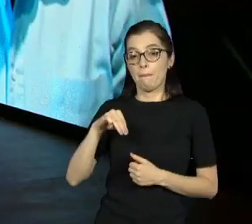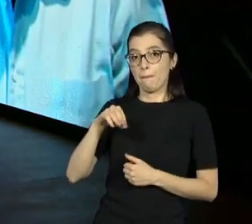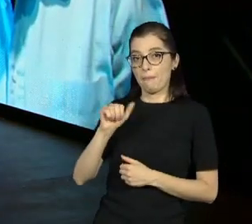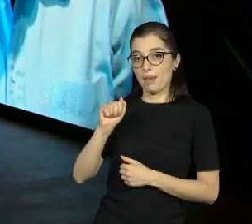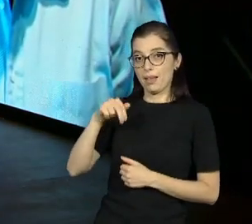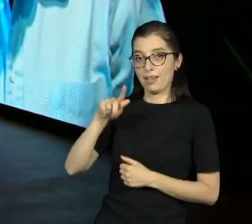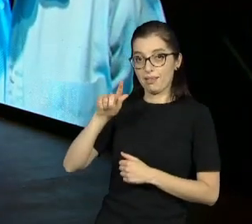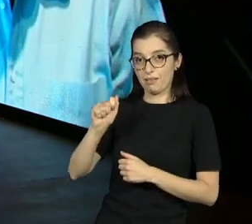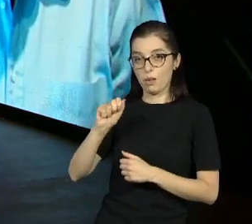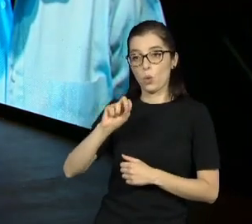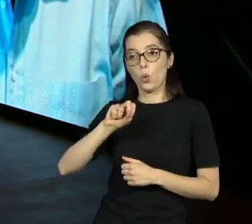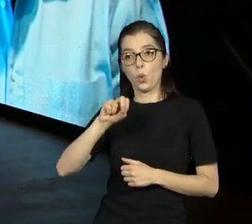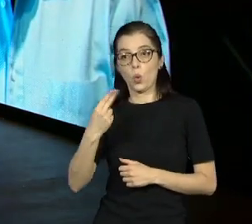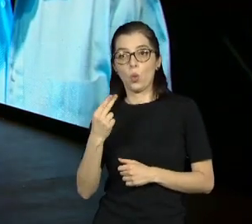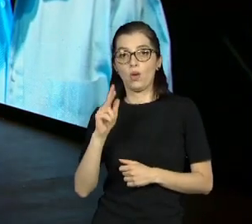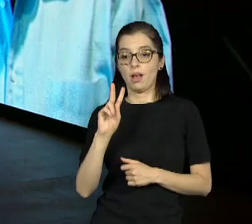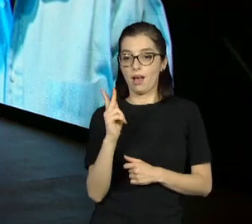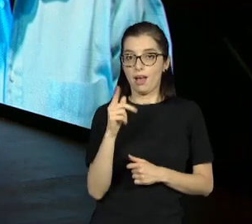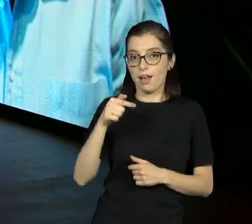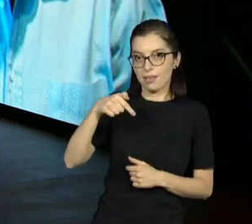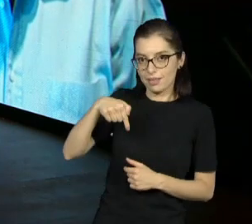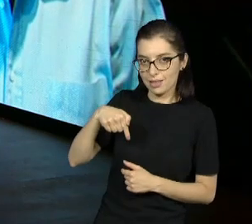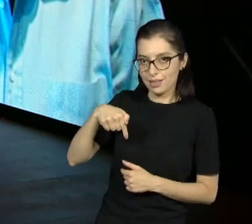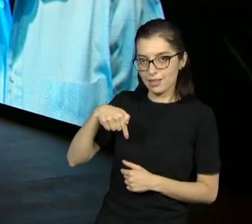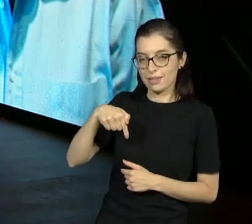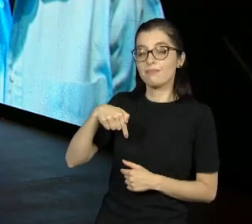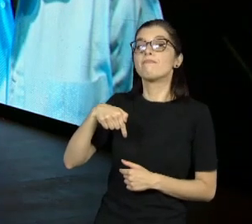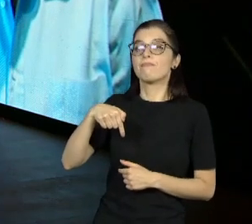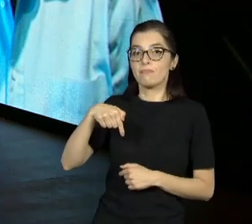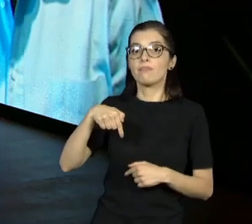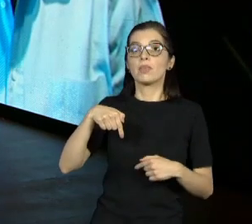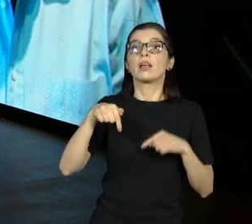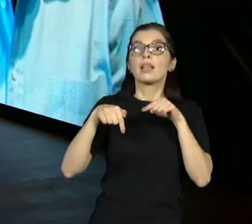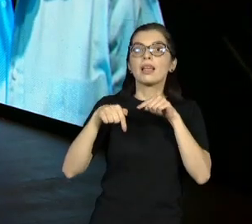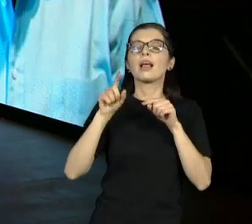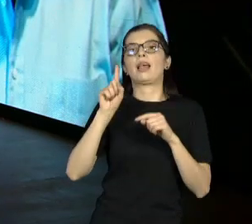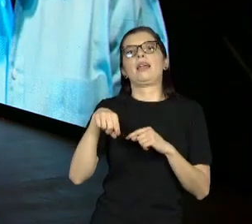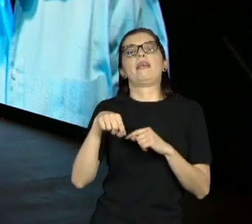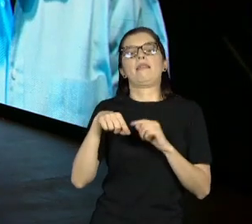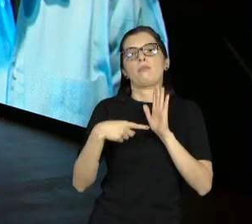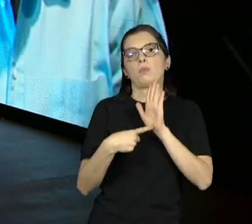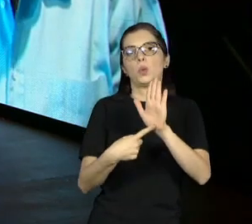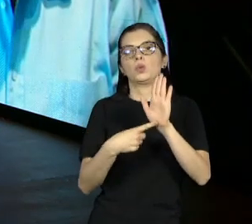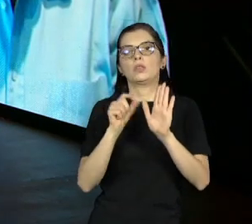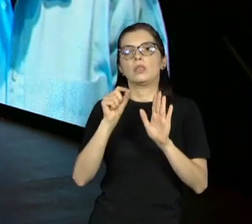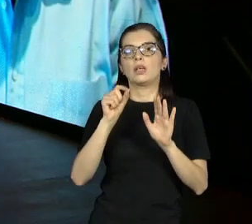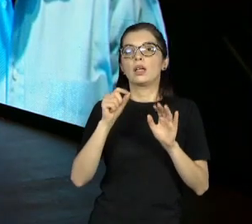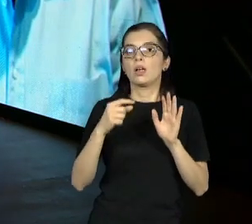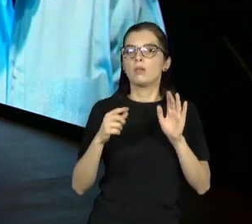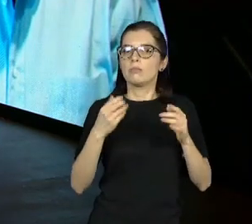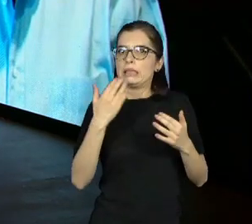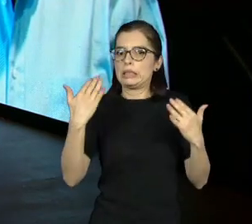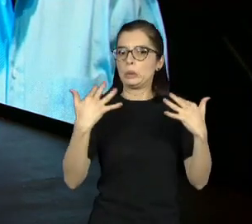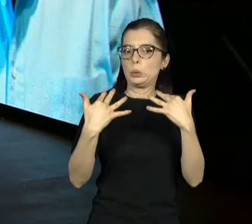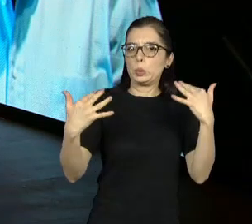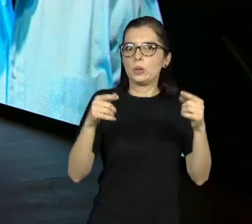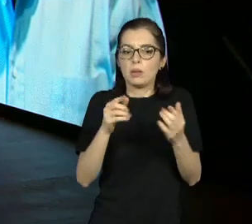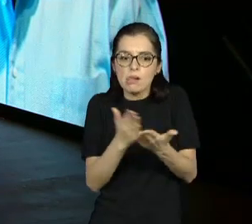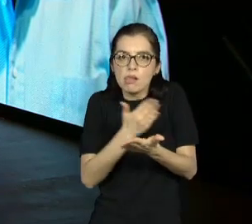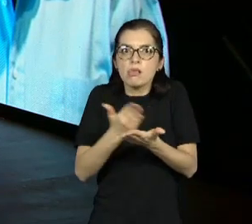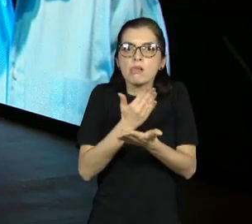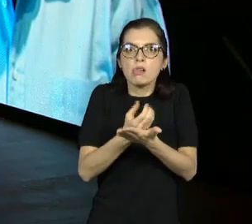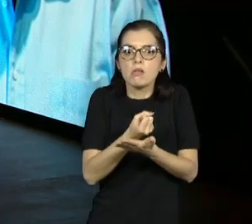de mangá no Japão, ele tem uma concorrência fantástica. Eles têm